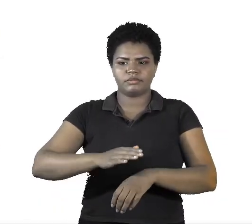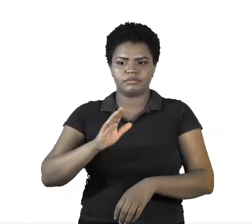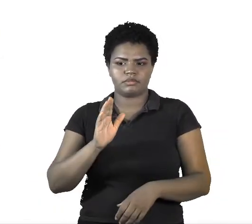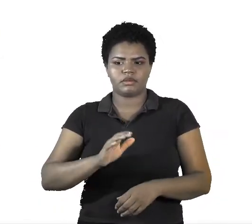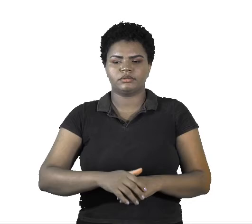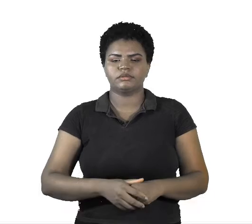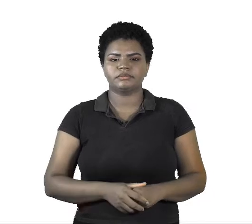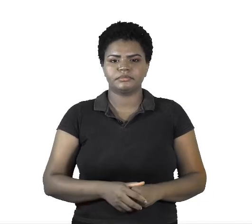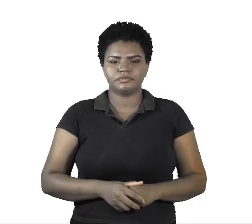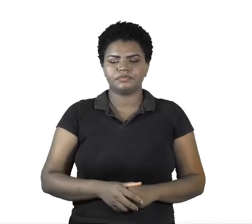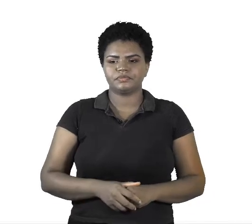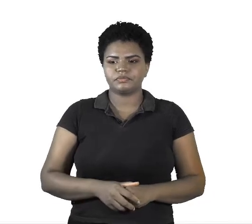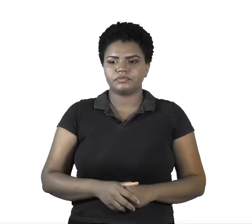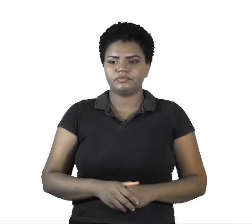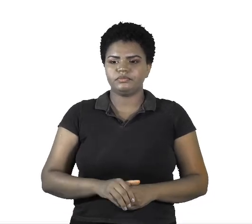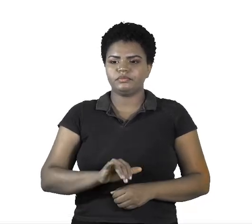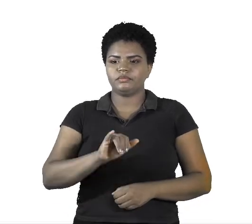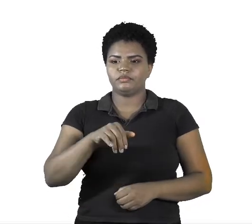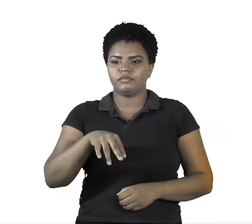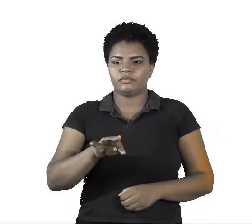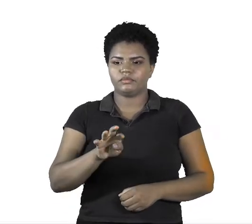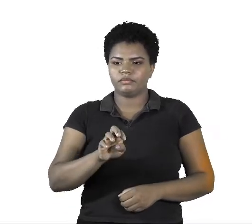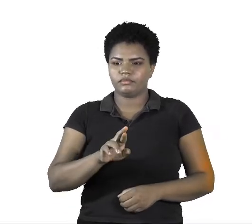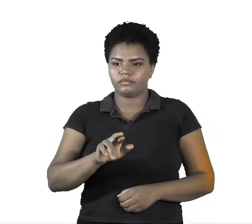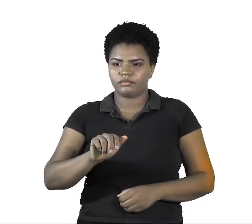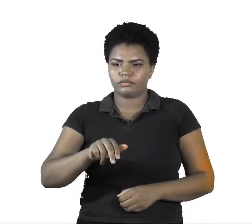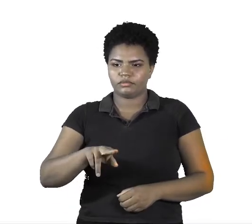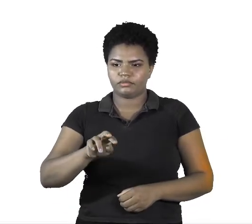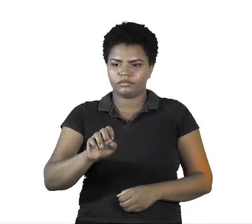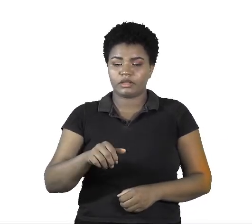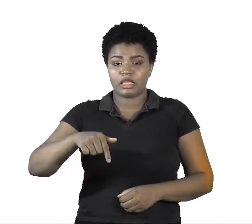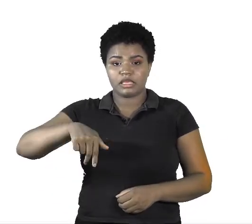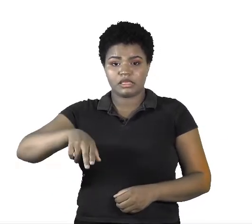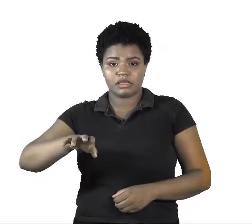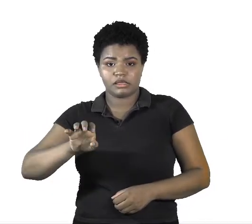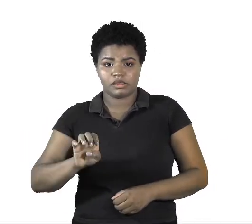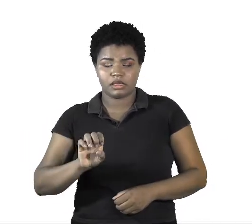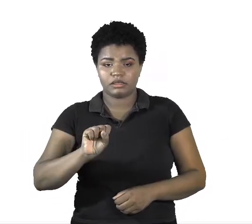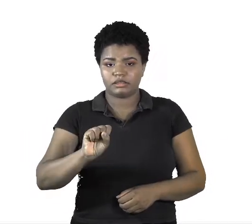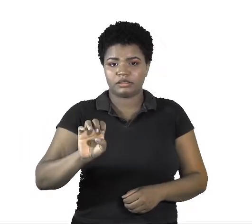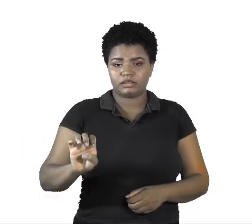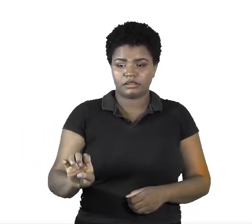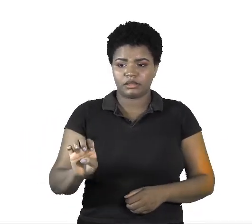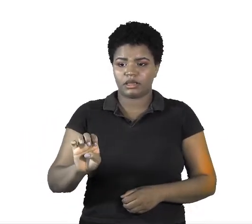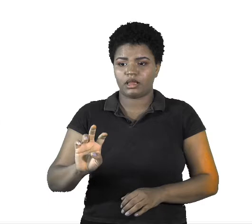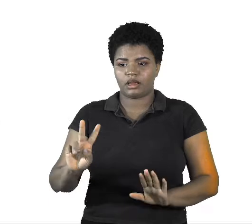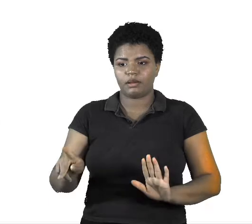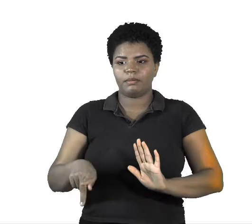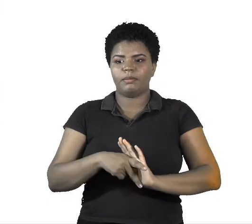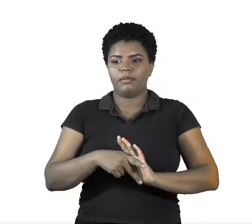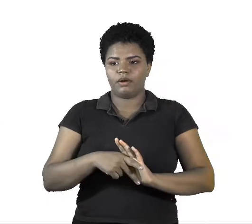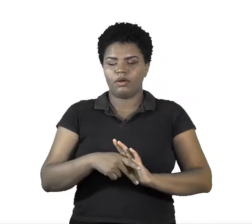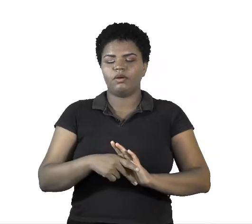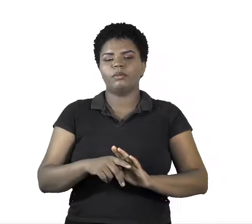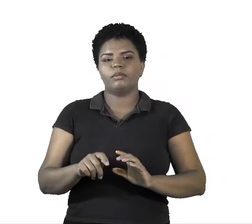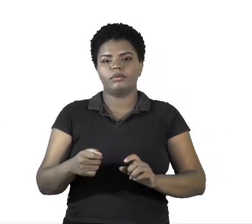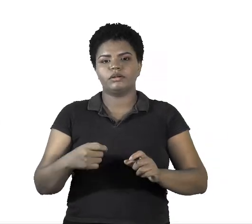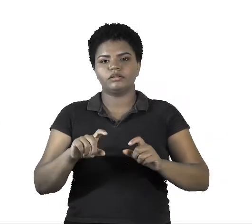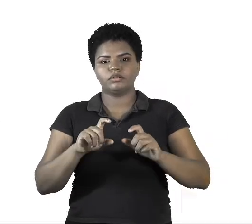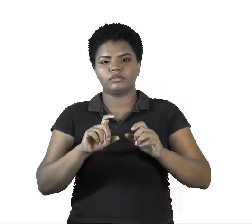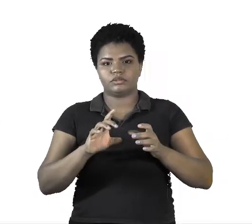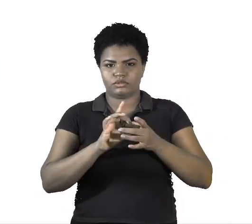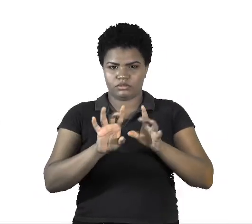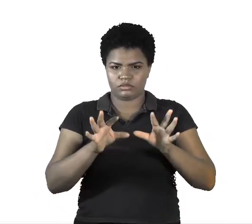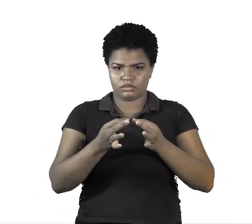nós temos aí as integrantes, o que e o se, que pertencem lá às orações subordinadas substantivas.